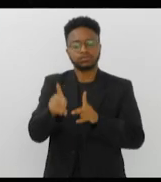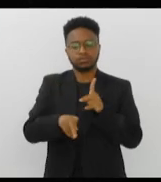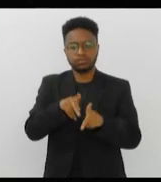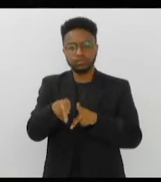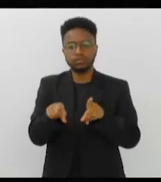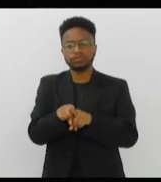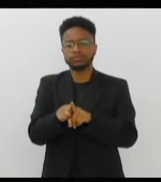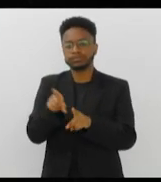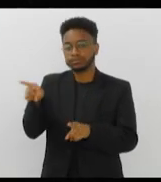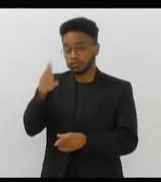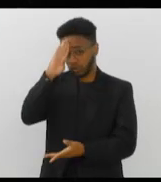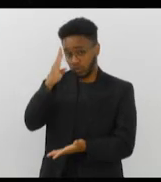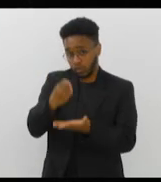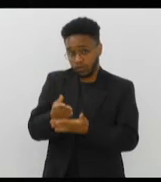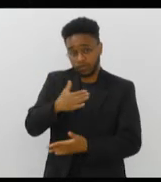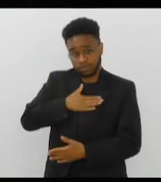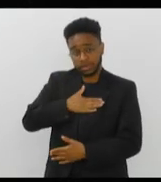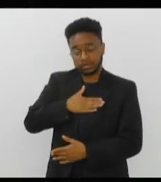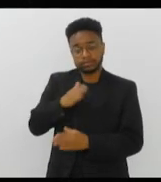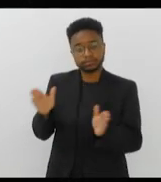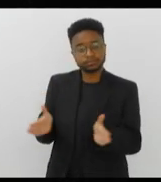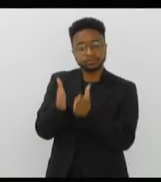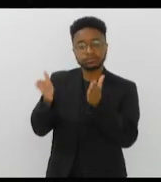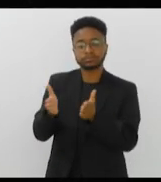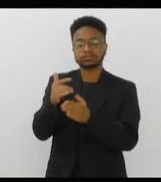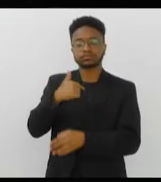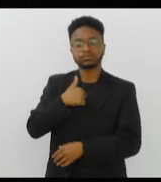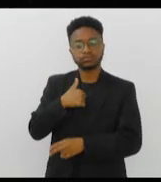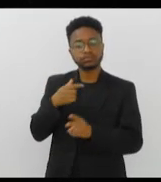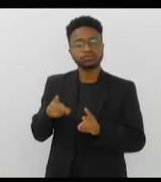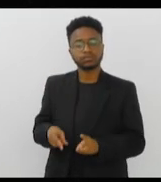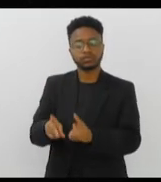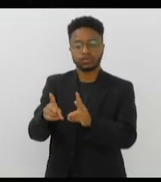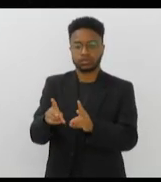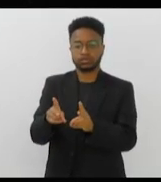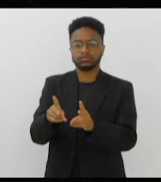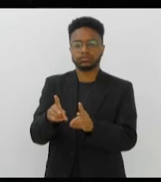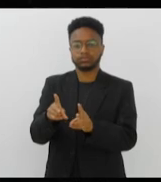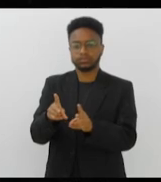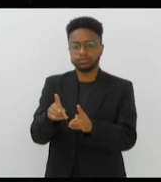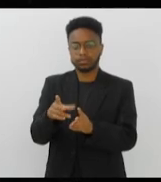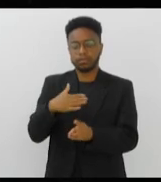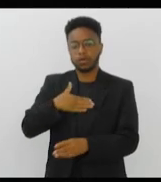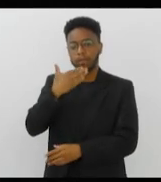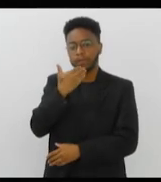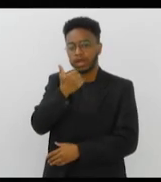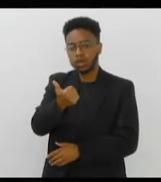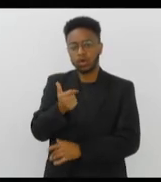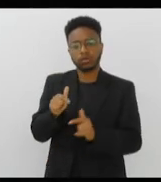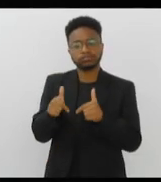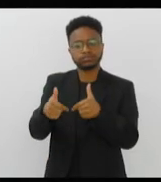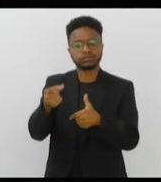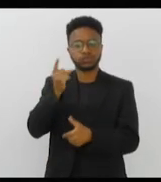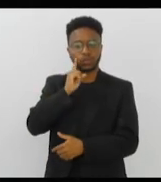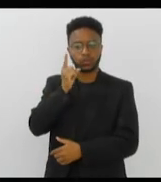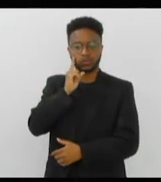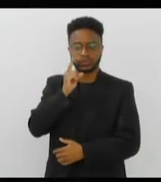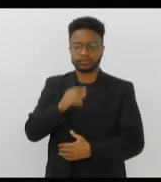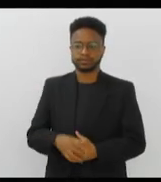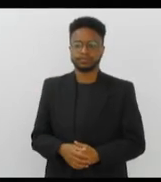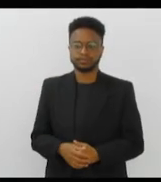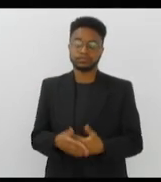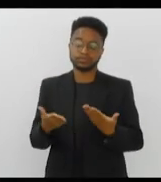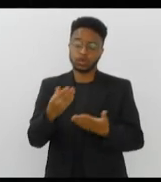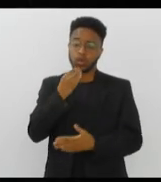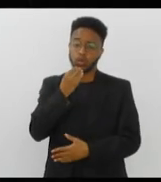sua confiança em mim é o que me motiva a continuar dando o meu melhor todos os dias. E é